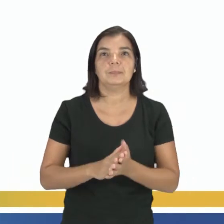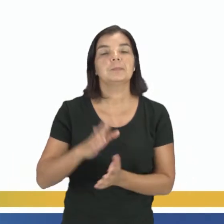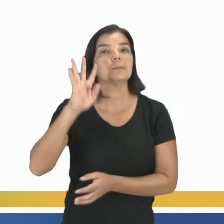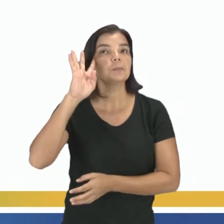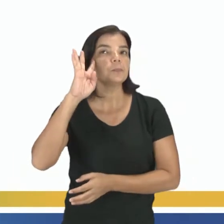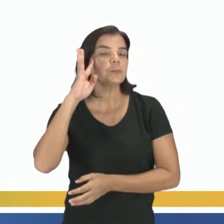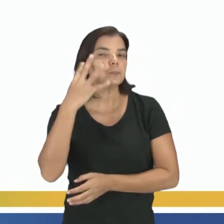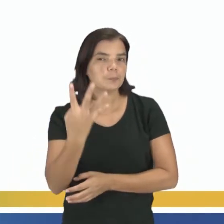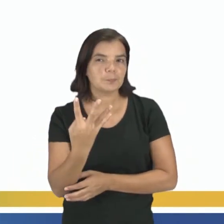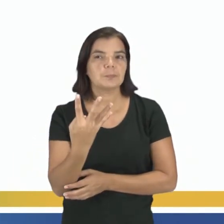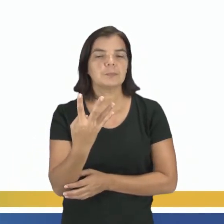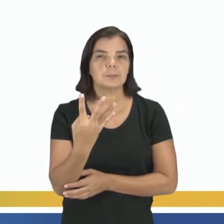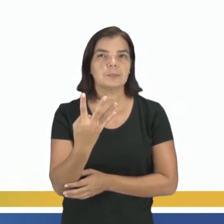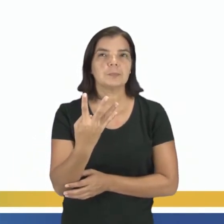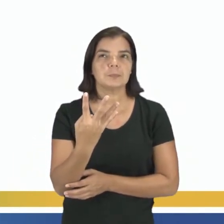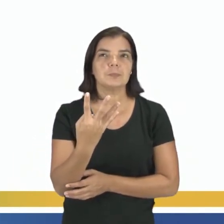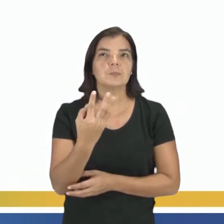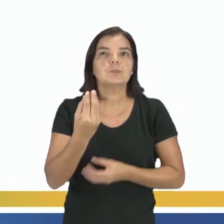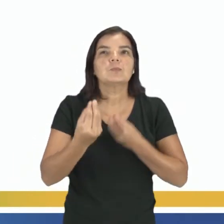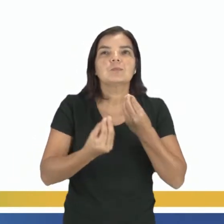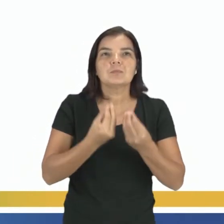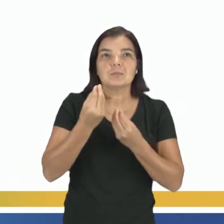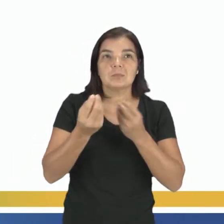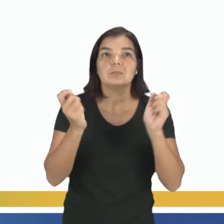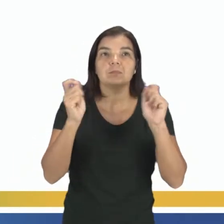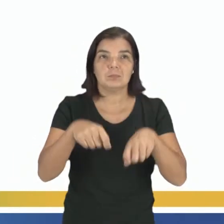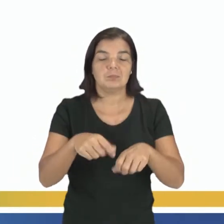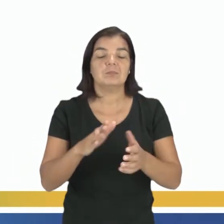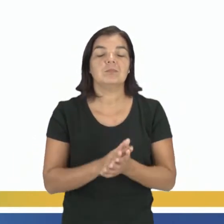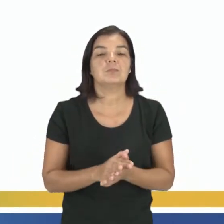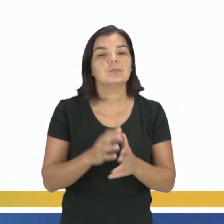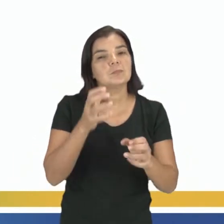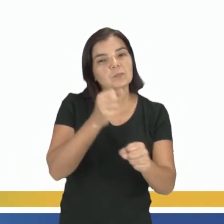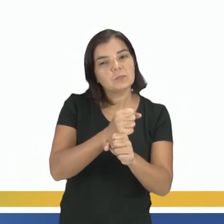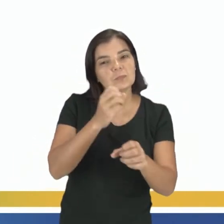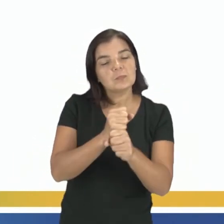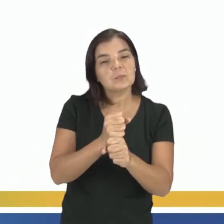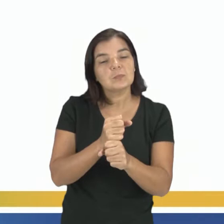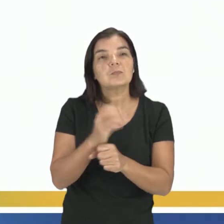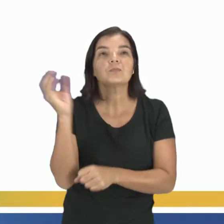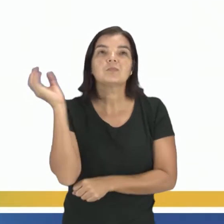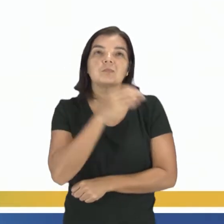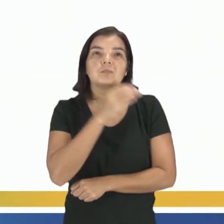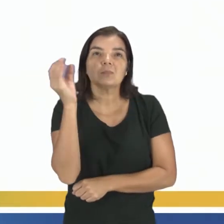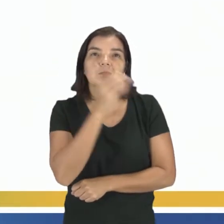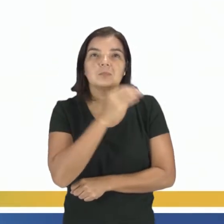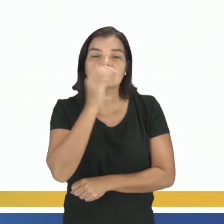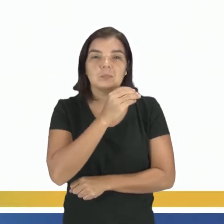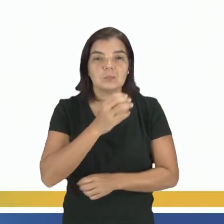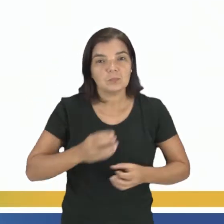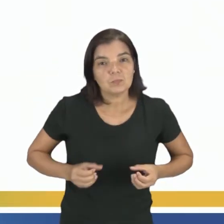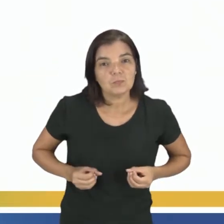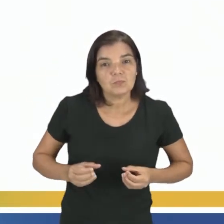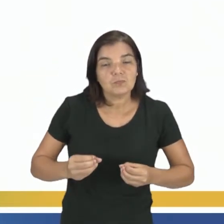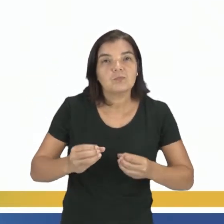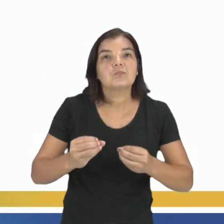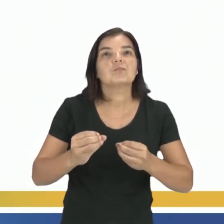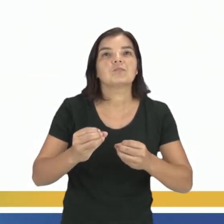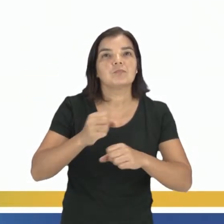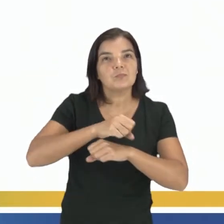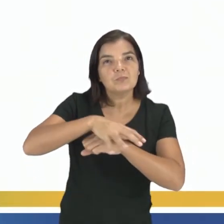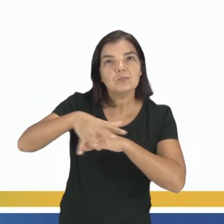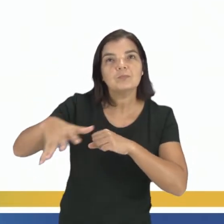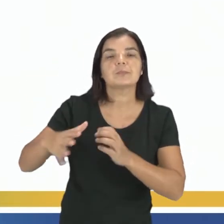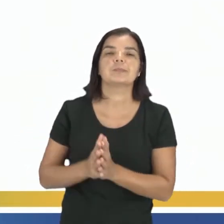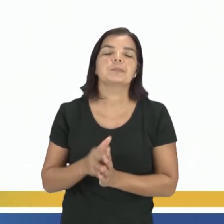bactéria. Para decidir que medidas tomar, deve calcular a velocidade de reprodução da